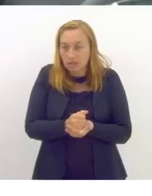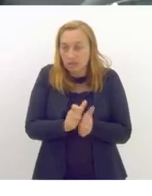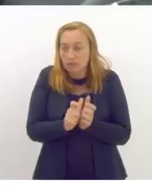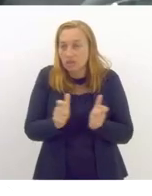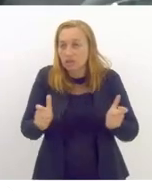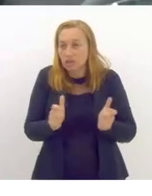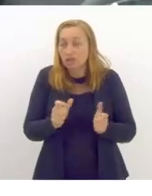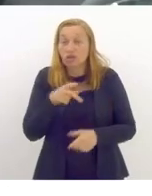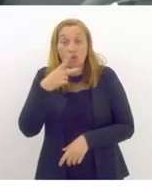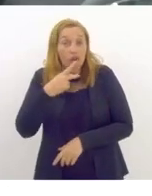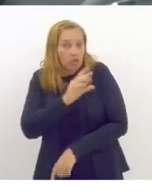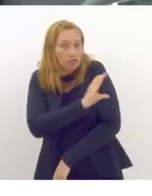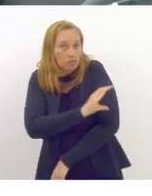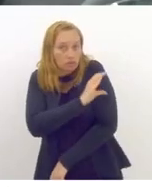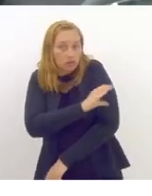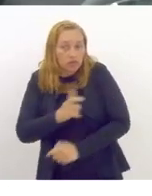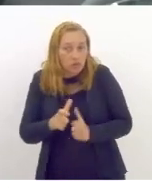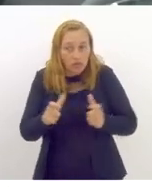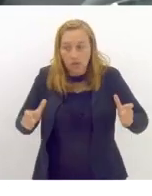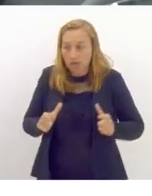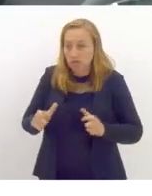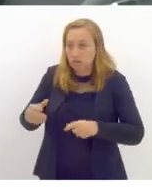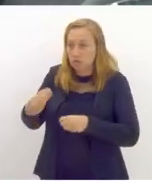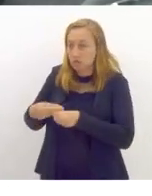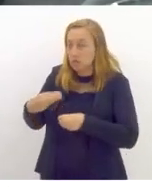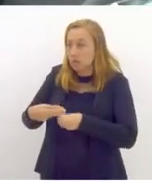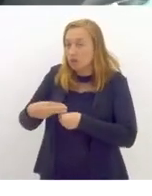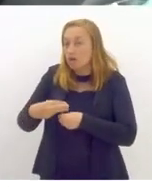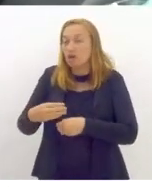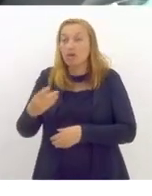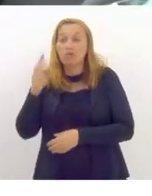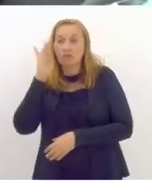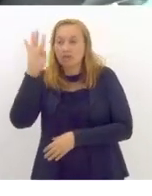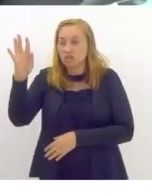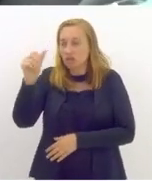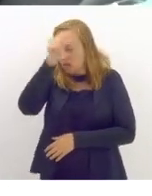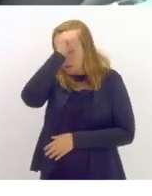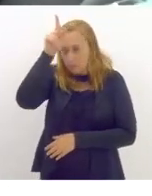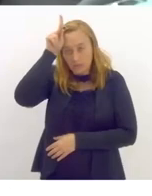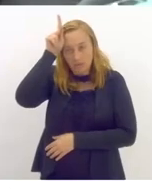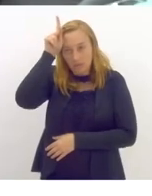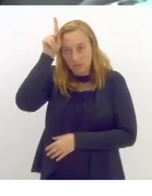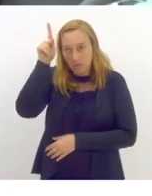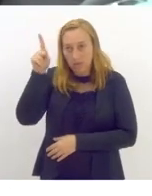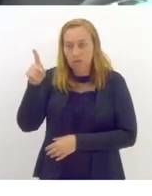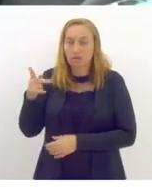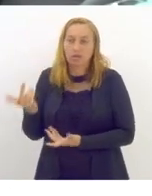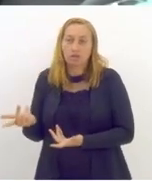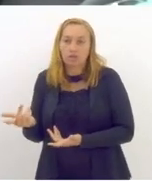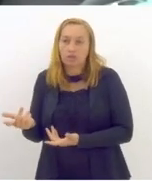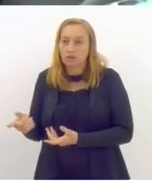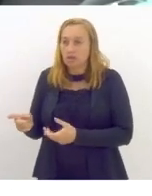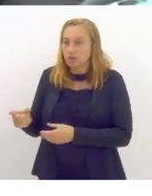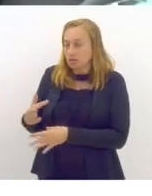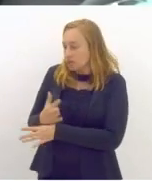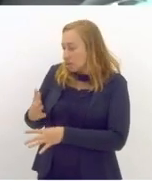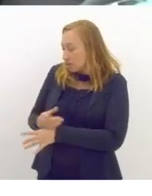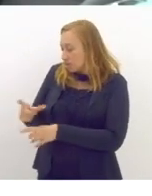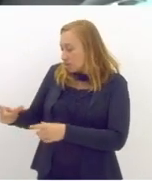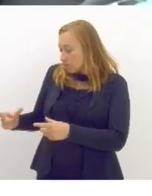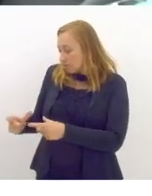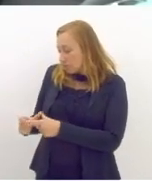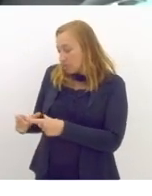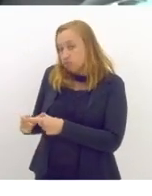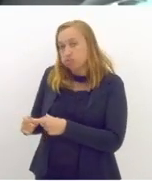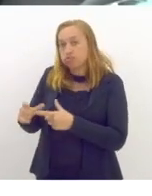tô falando de Campos um grande município eu fico imaginando aqui os meus colegas prefeito de cidades pequenas é desesperador para todos nós